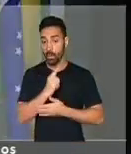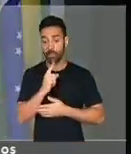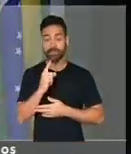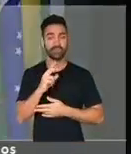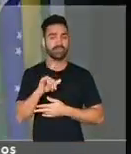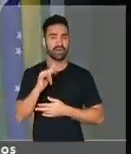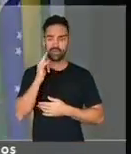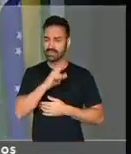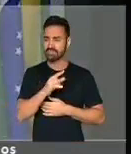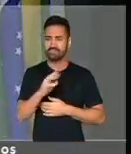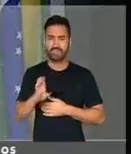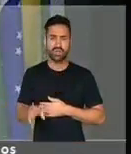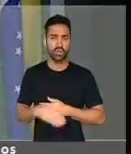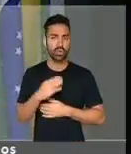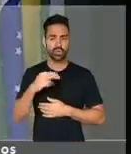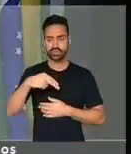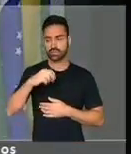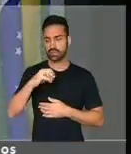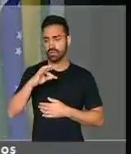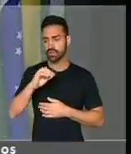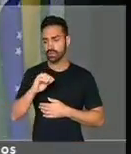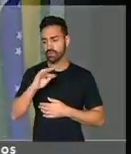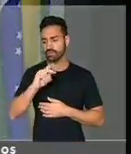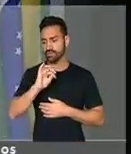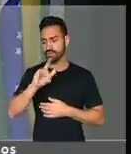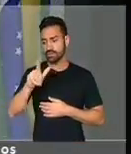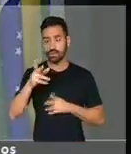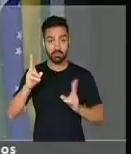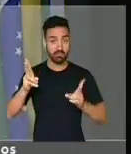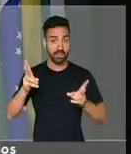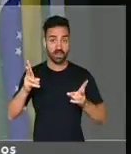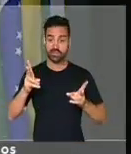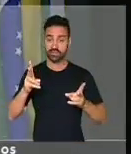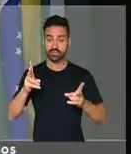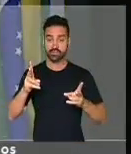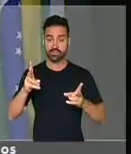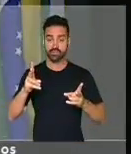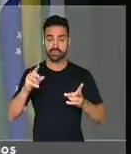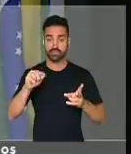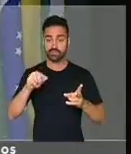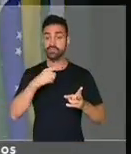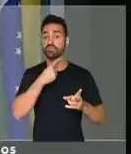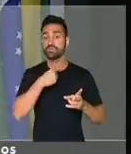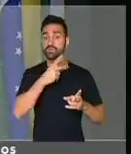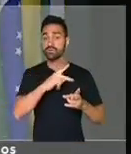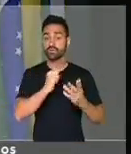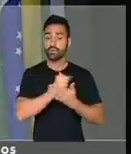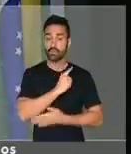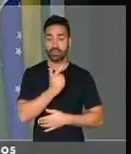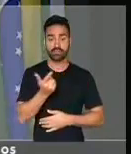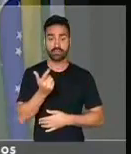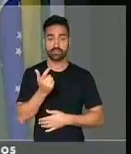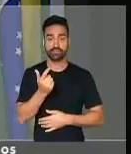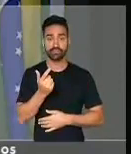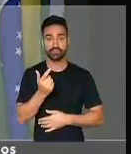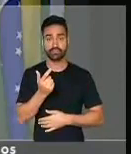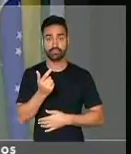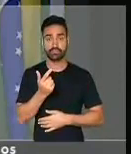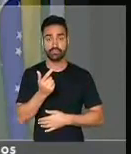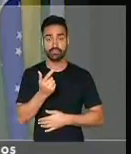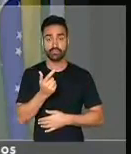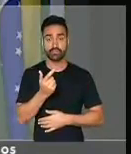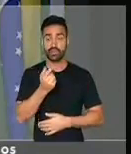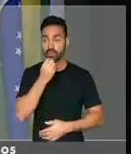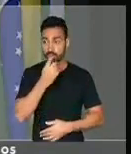governamental, você vai ter milhões de notas fiscais do mesmo item que você deseja comprar, setor público, cidadão. É